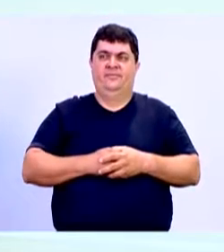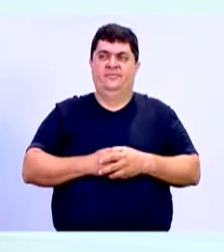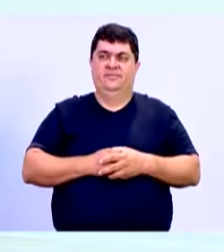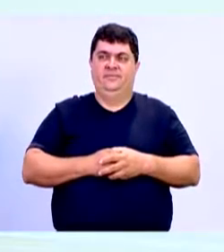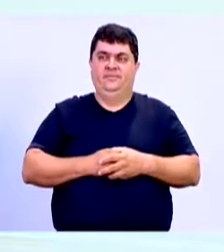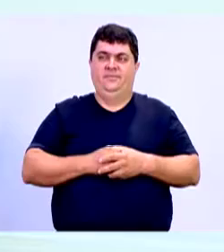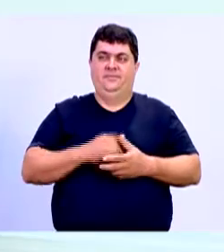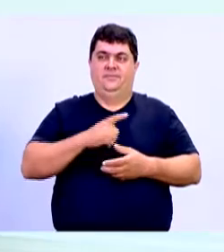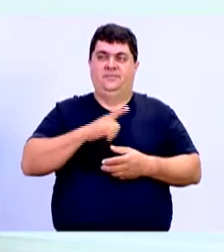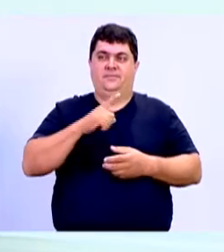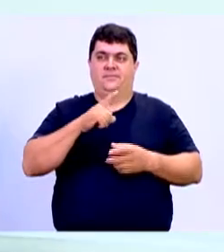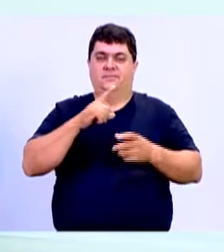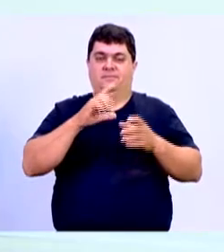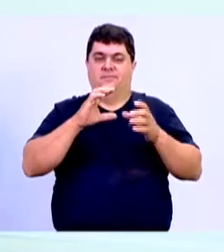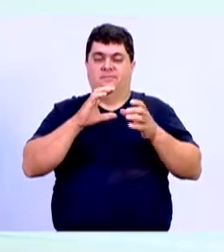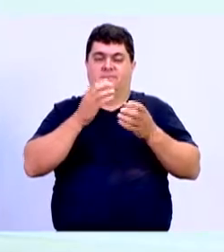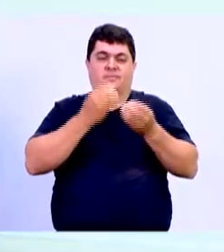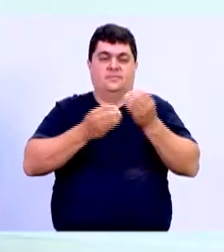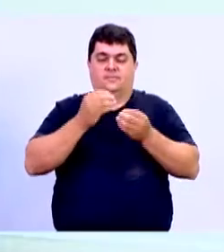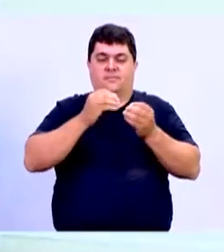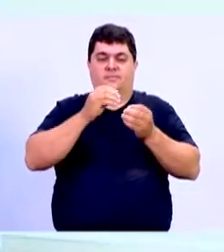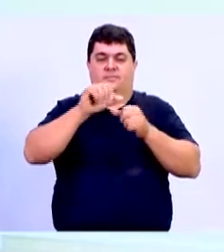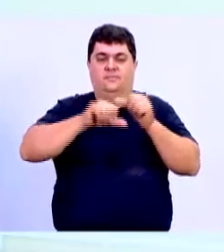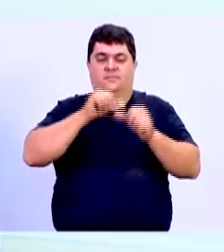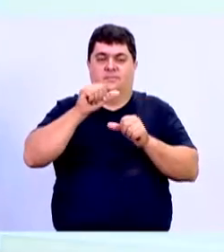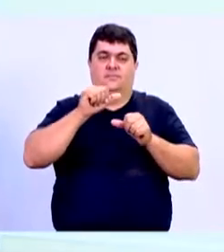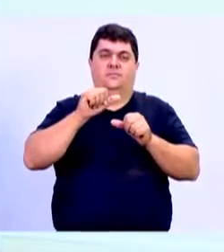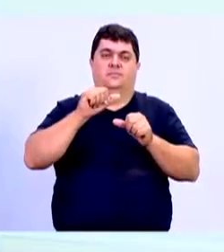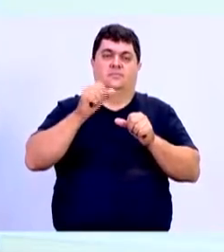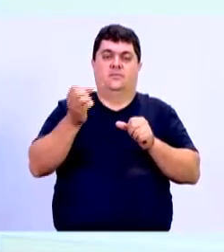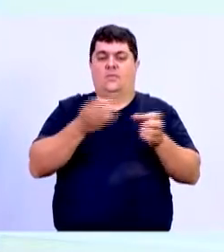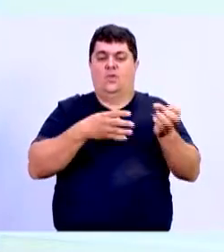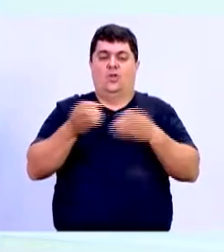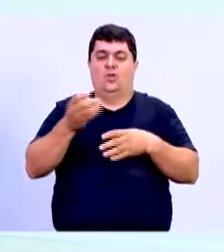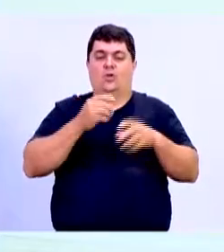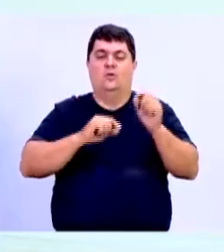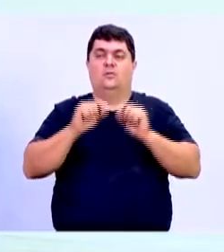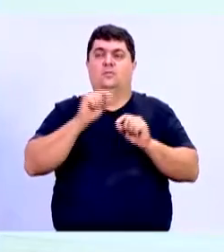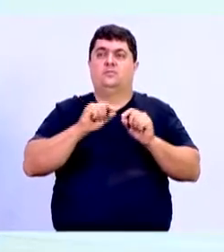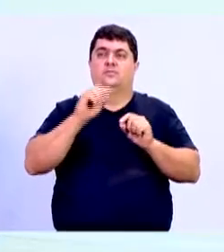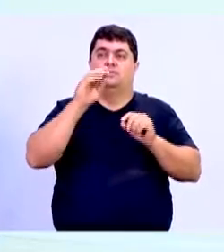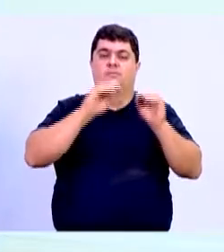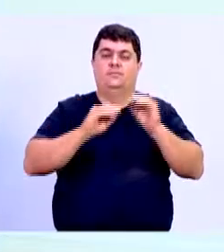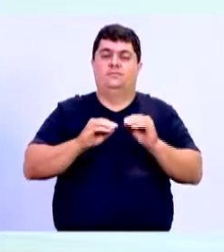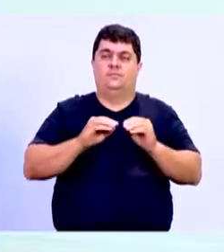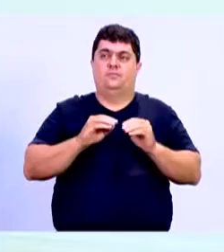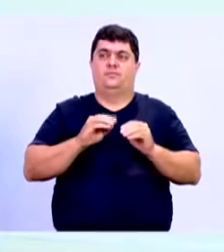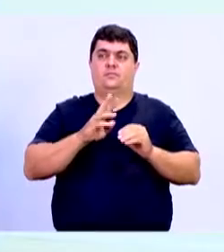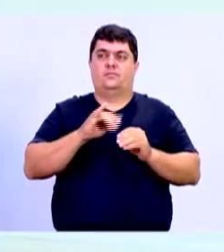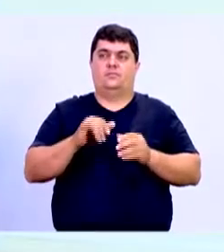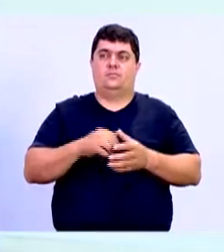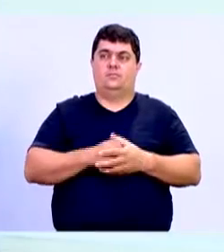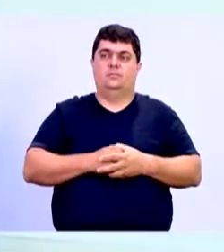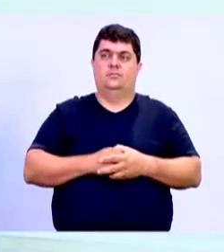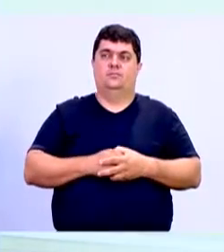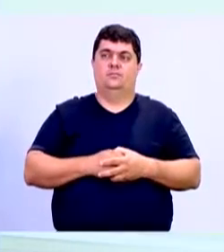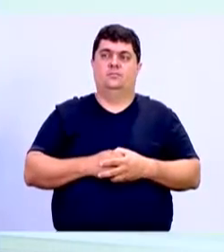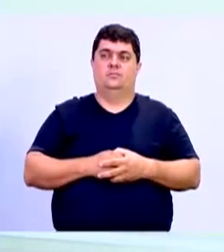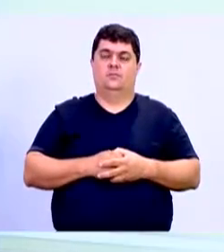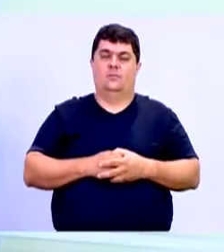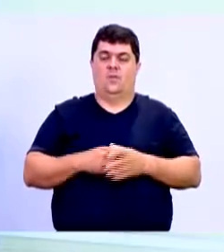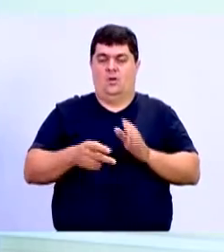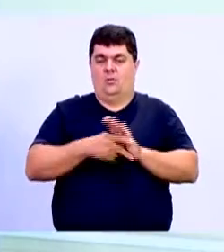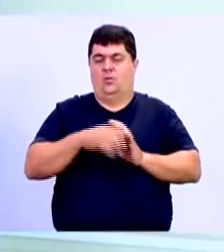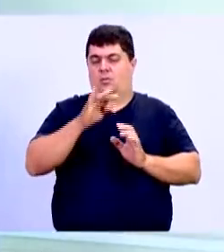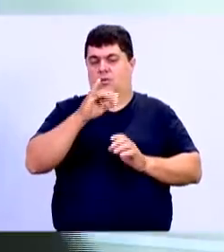do que tem que ser feito, qual é a alteração, qual é a nova funcionalidade que tem que ser implementada e assim por diante. Não é a